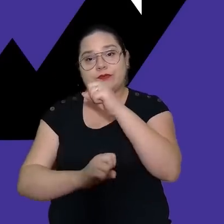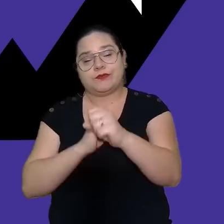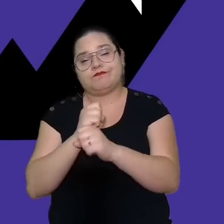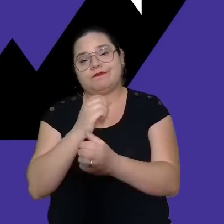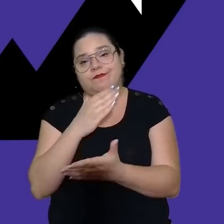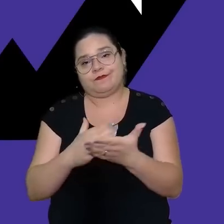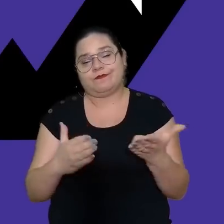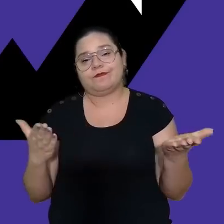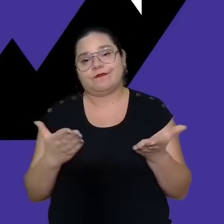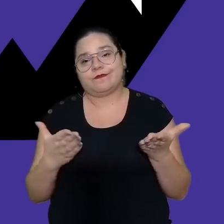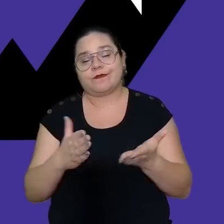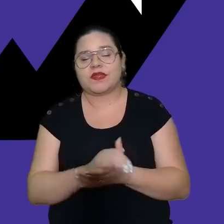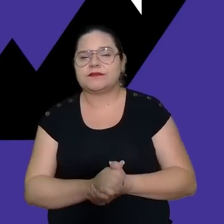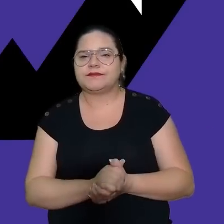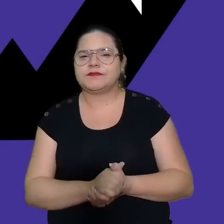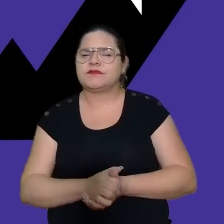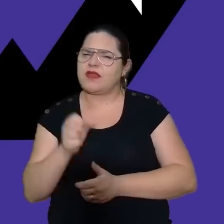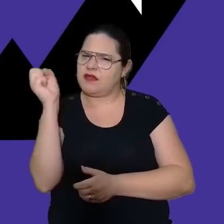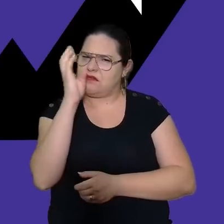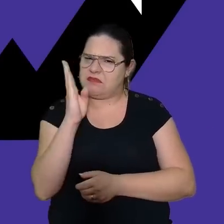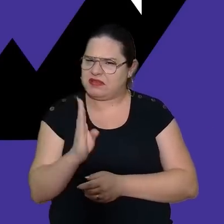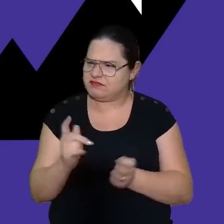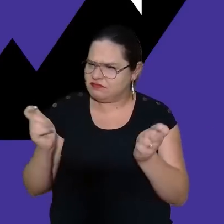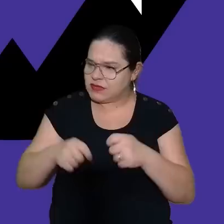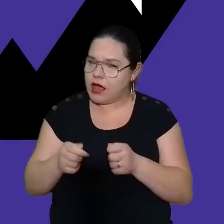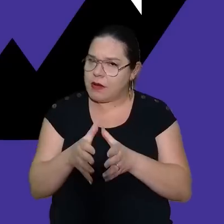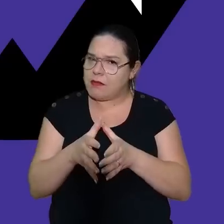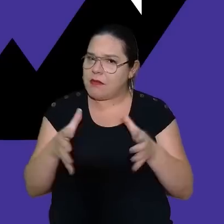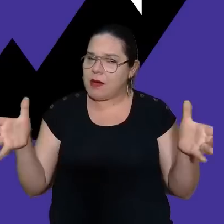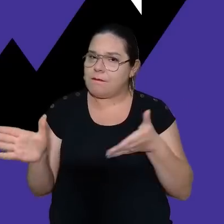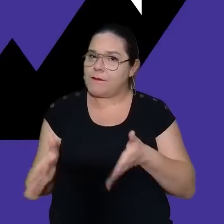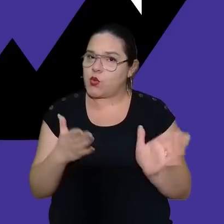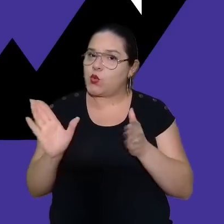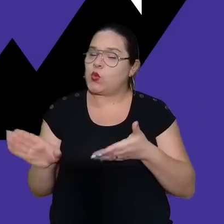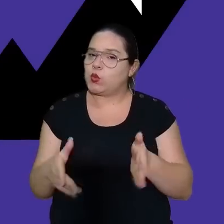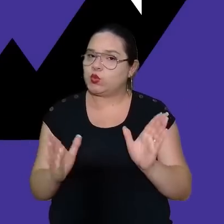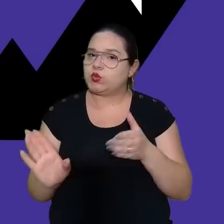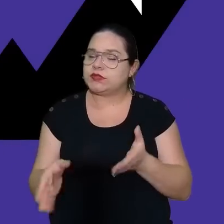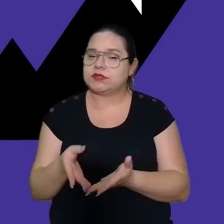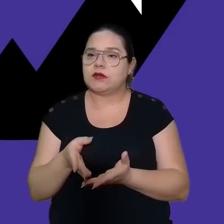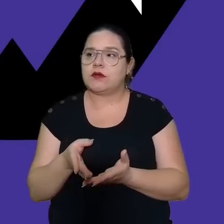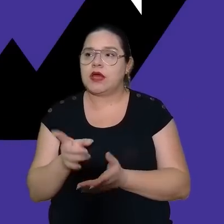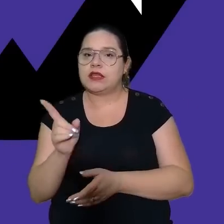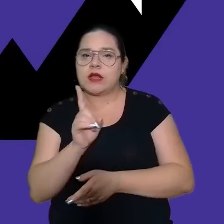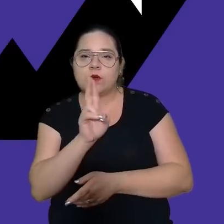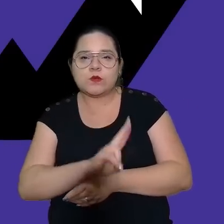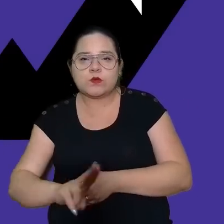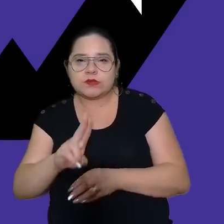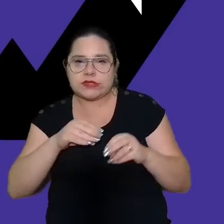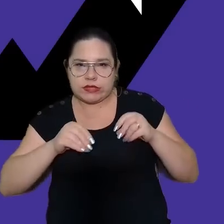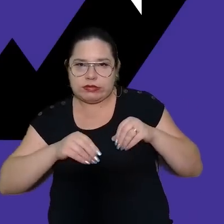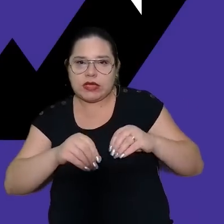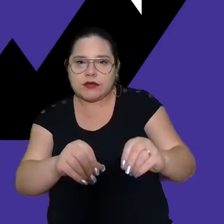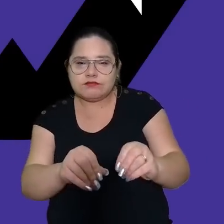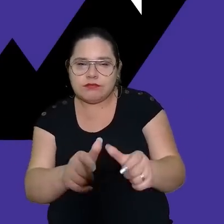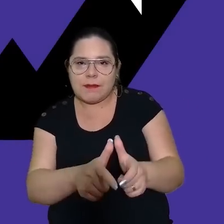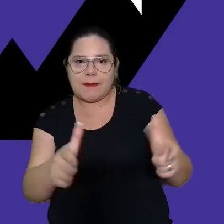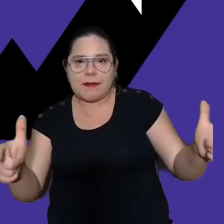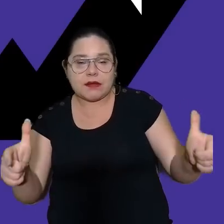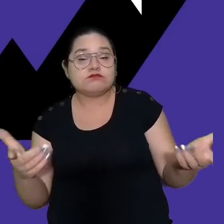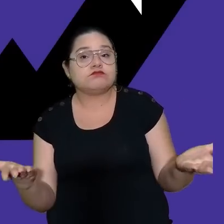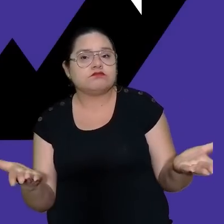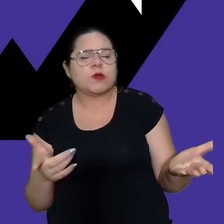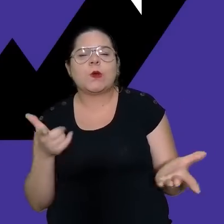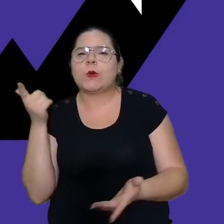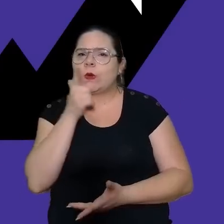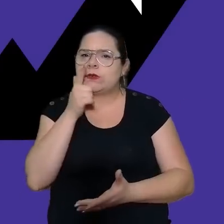tem condições de aumentar a produção sem necessariamente aumentar o uso de terra? Nós conseguimos ser mais sustentáveis no agro?